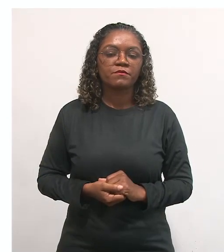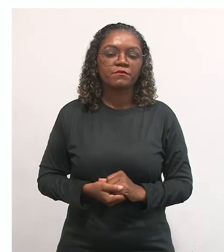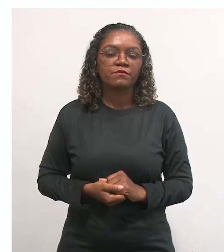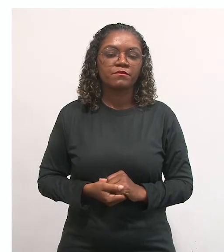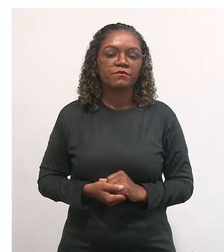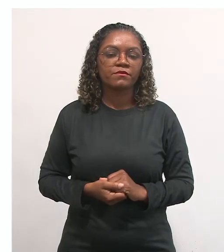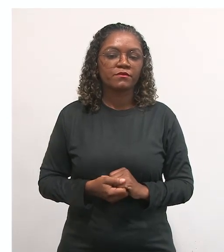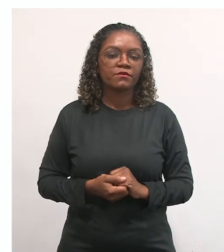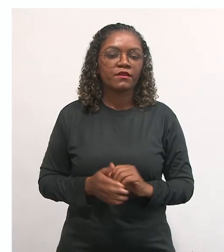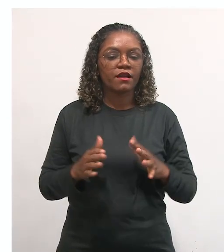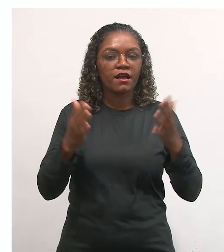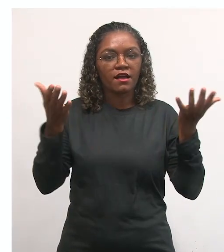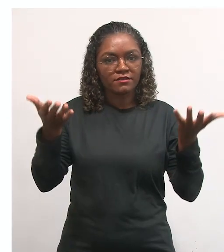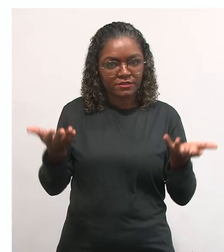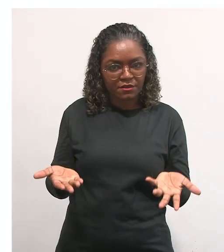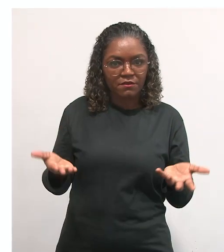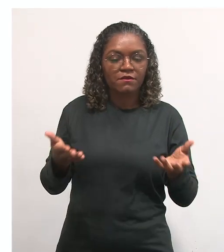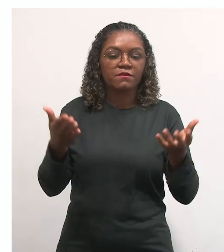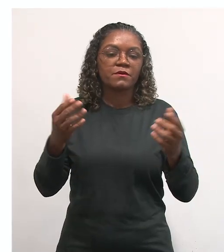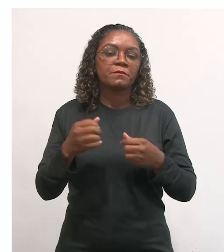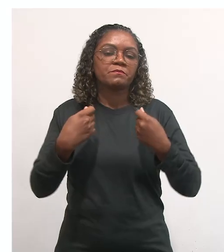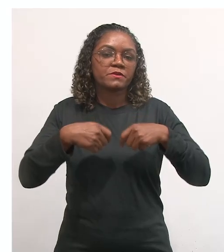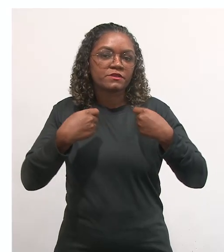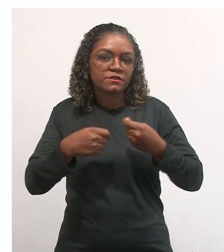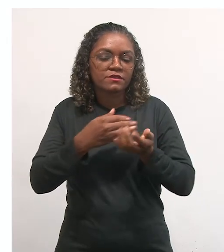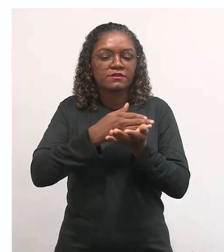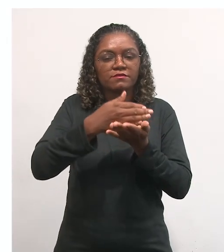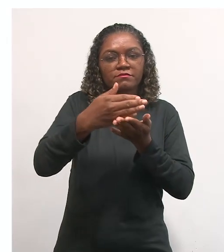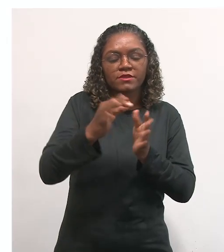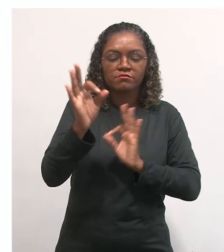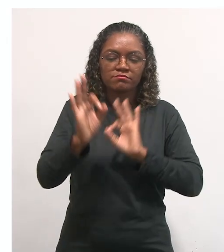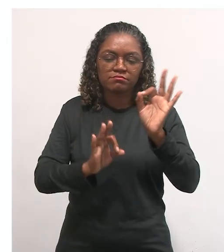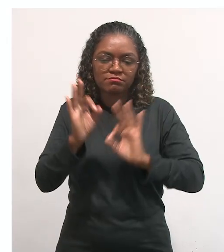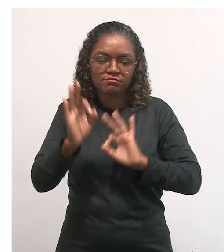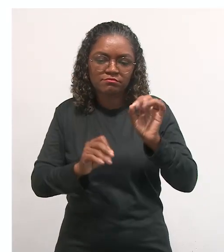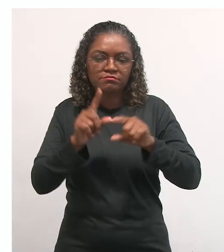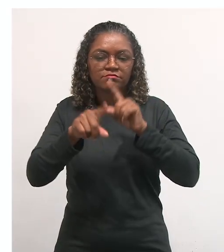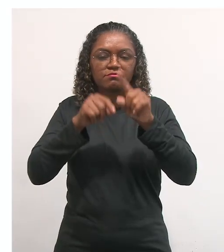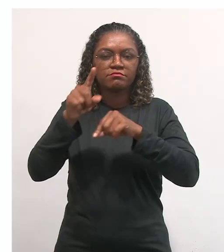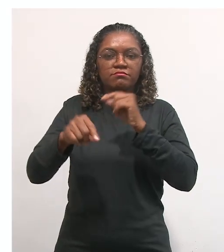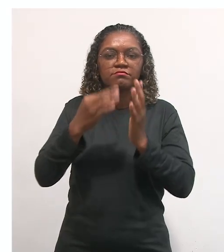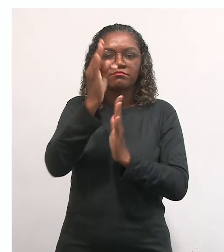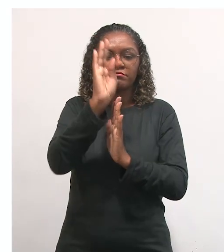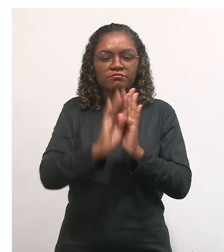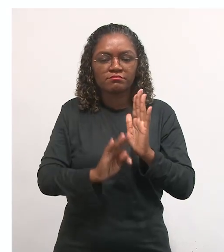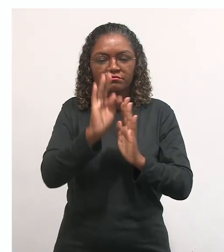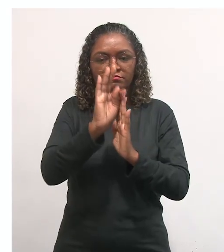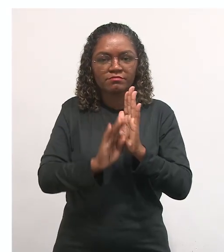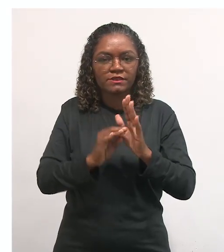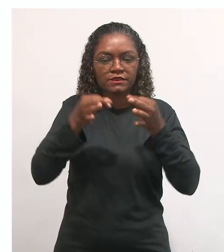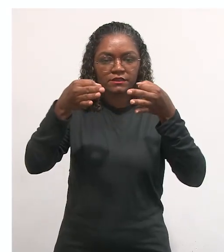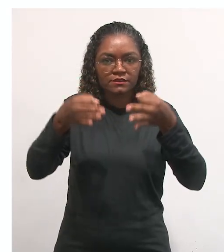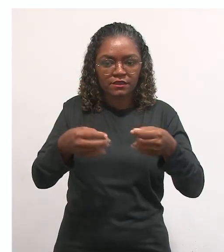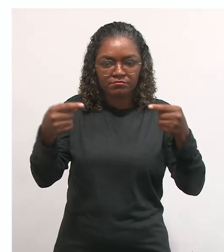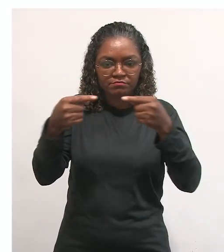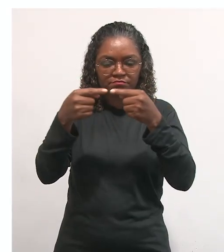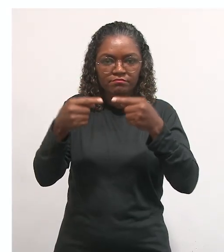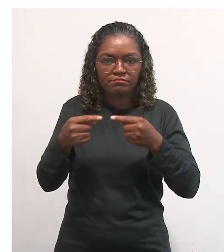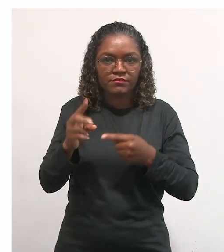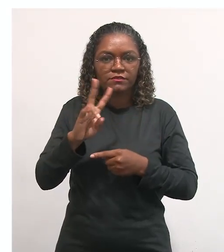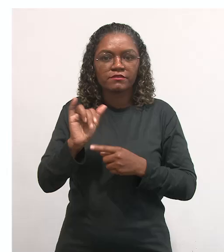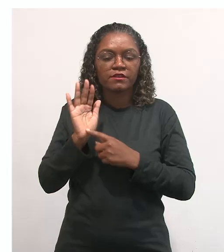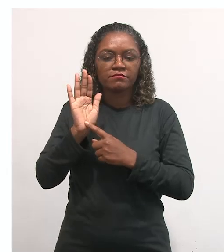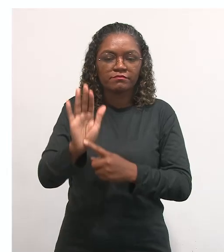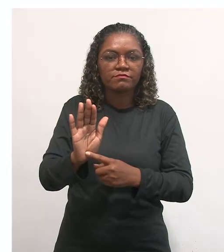é dessa forma é preferível começar de forma organizado o trabalho escolhendo os textos que geralmente que realmente